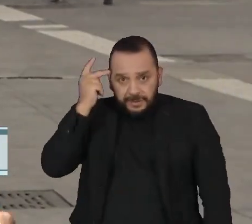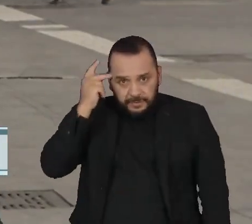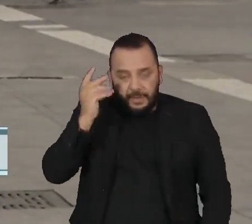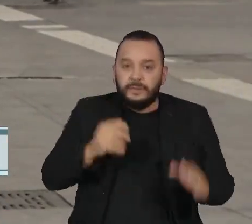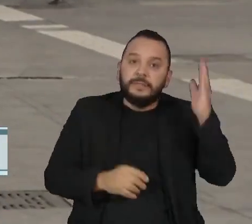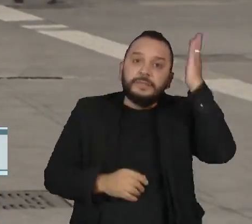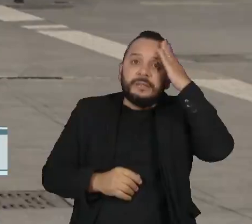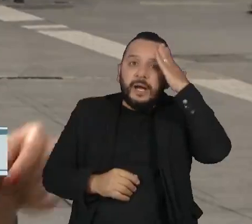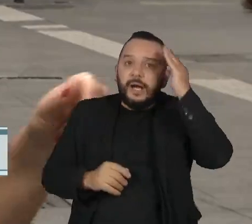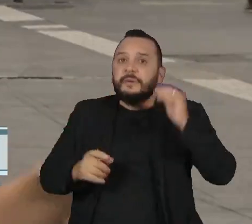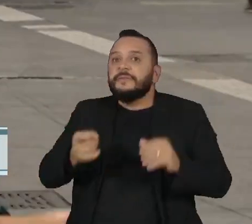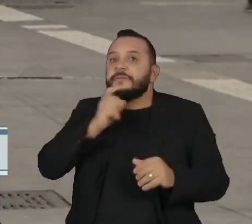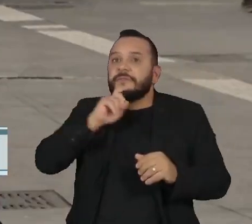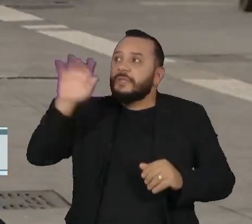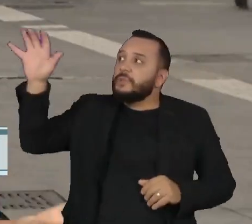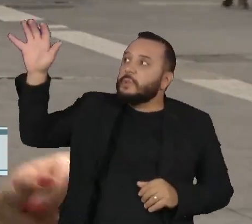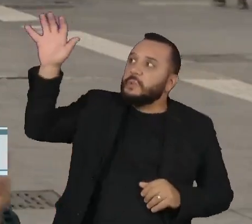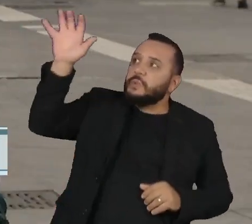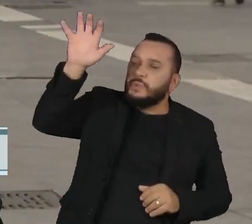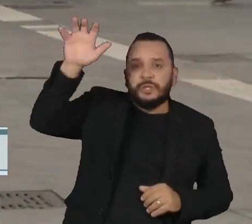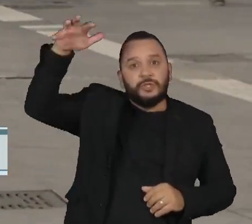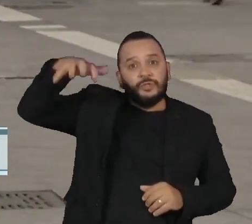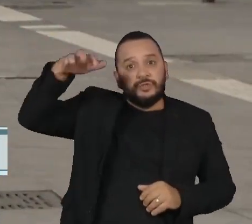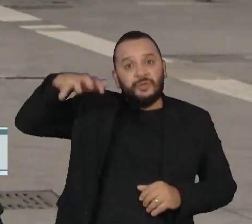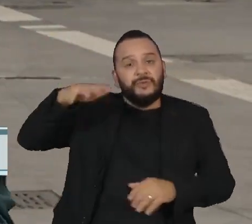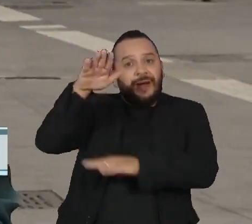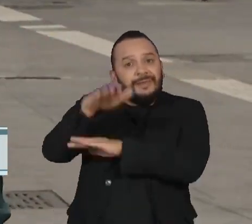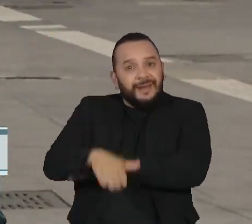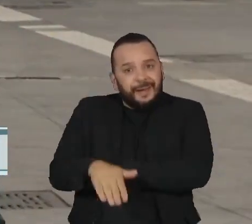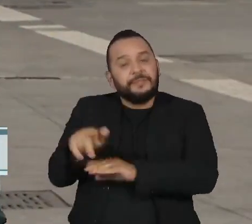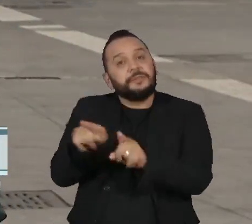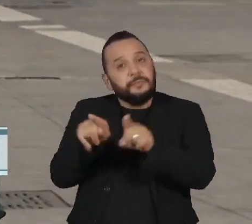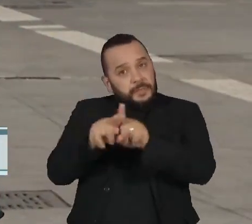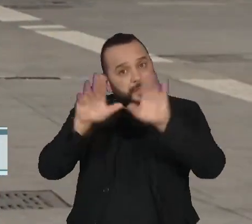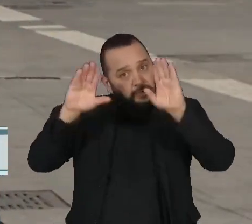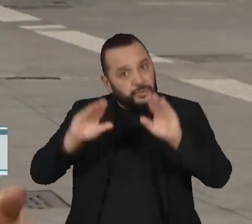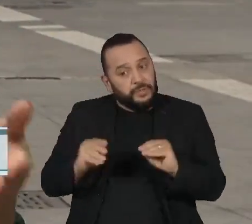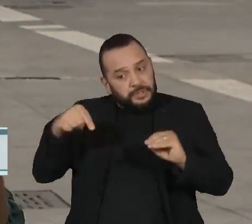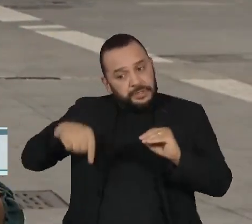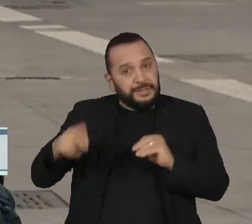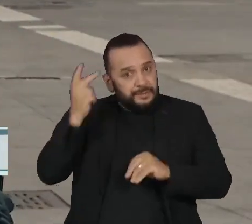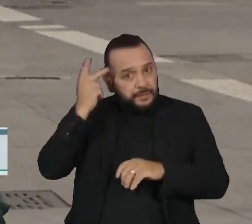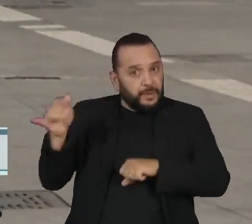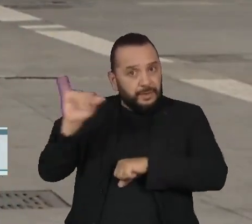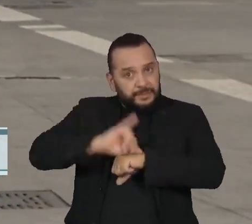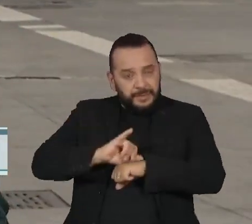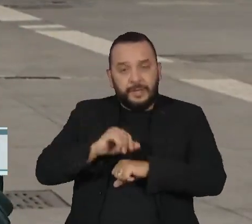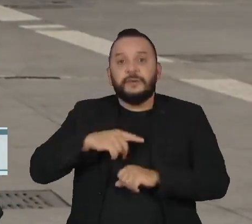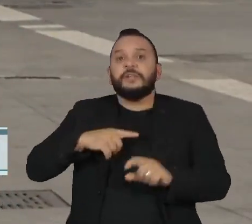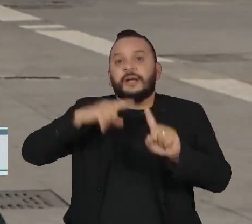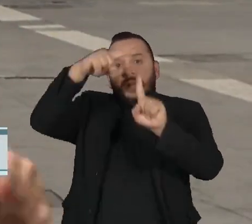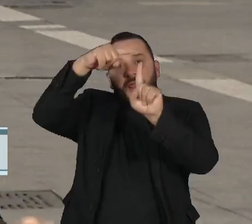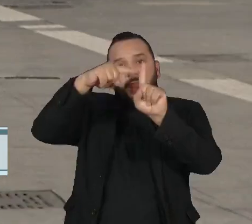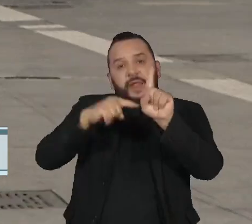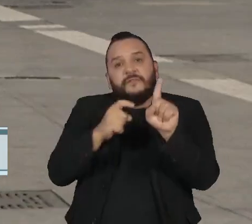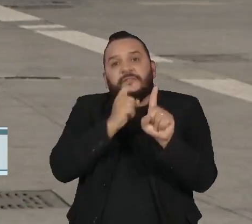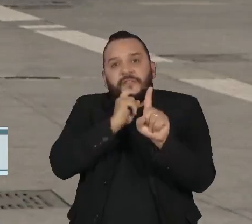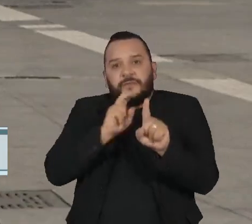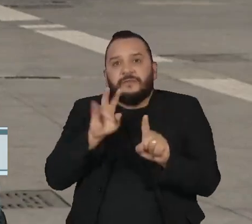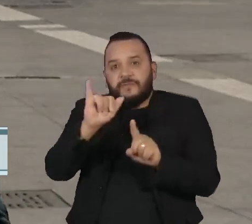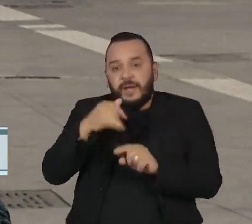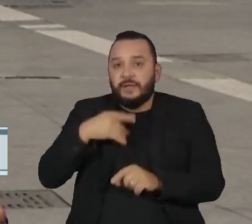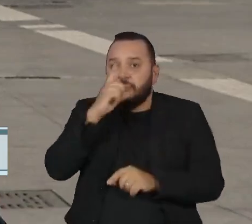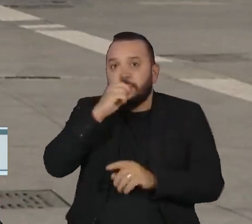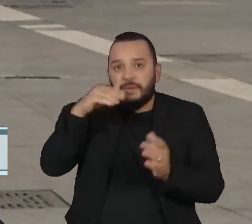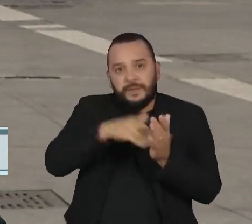fria vai provocar chuva à tarde e à noite na capital paulista. As temperaturas vão diminuir entre domingo e